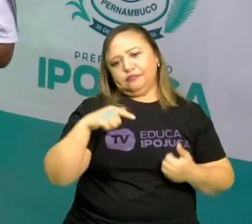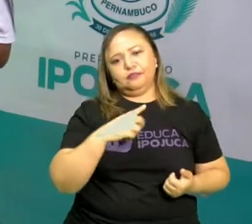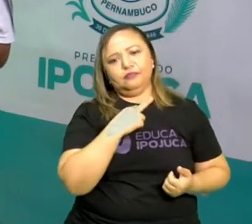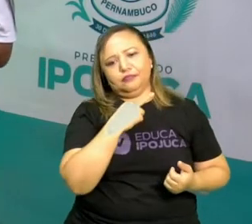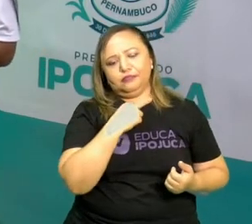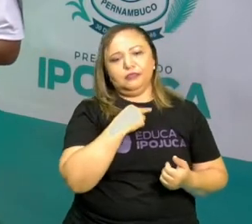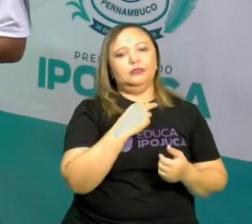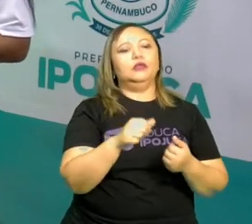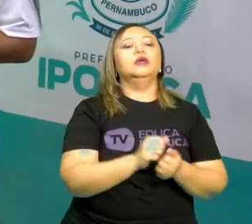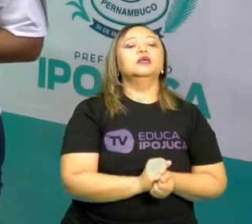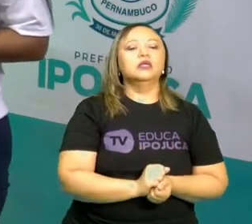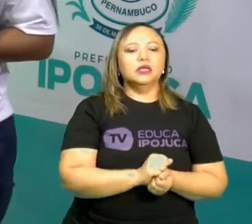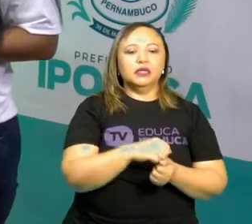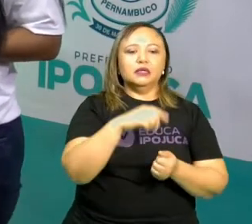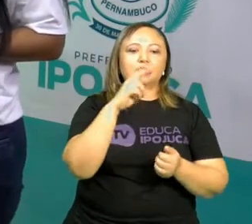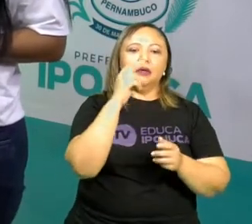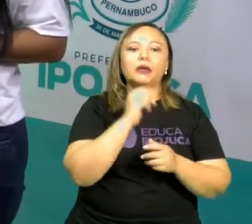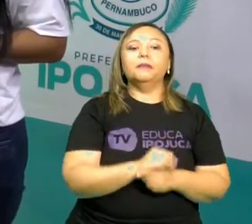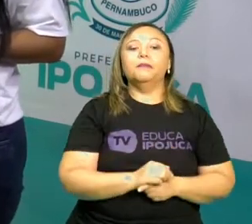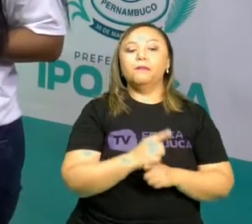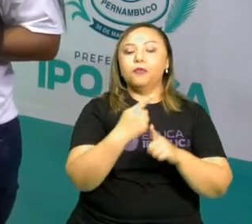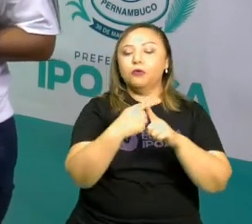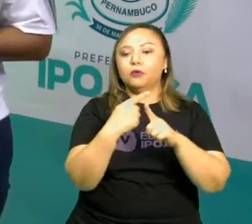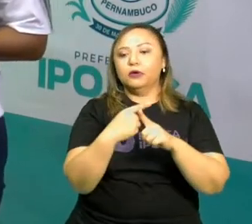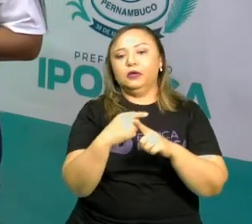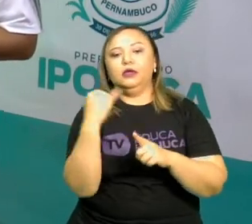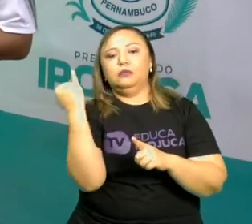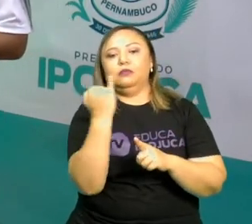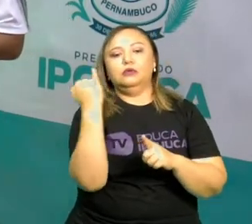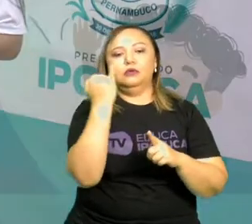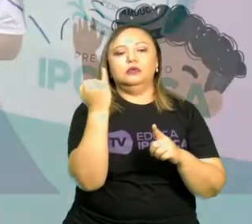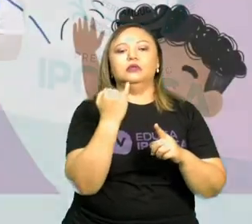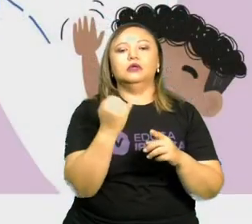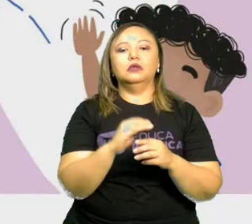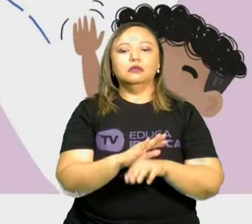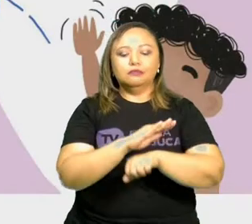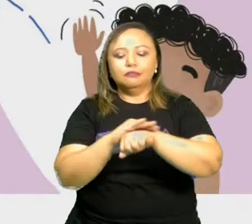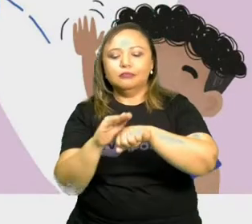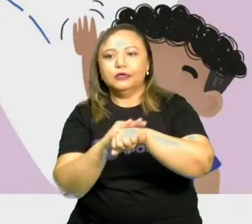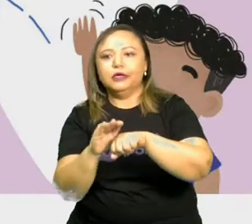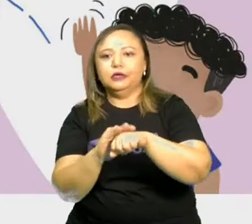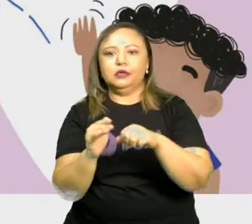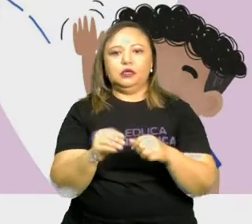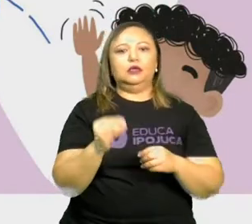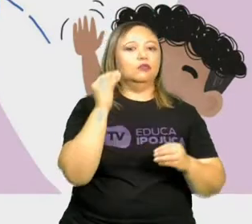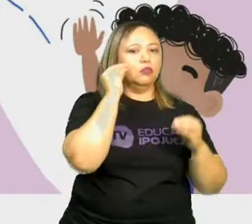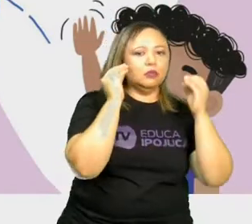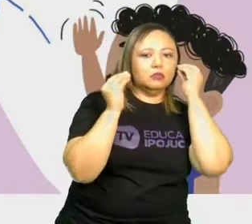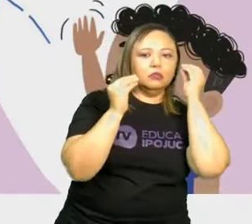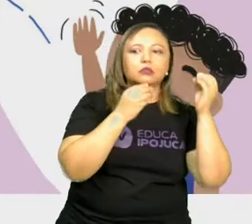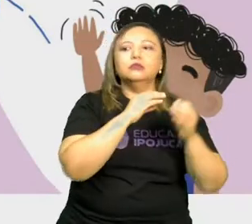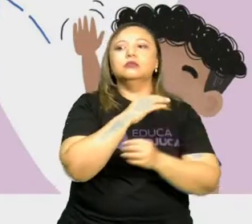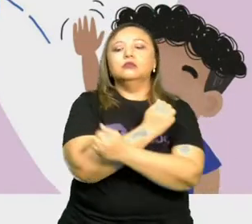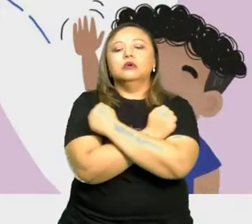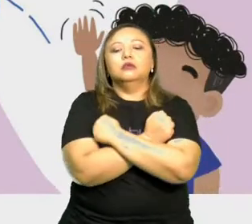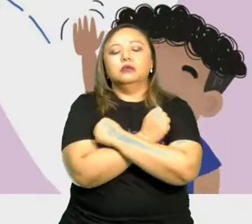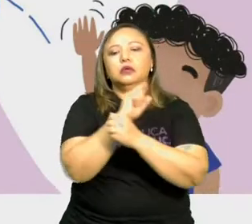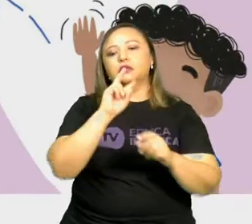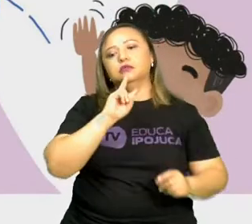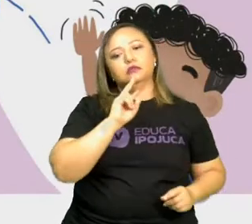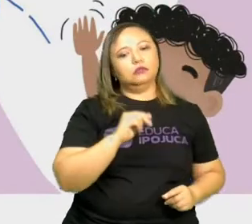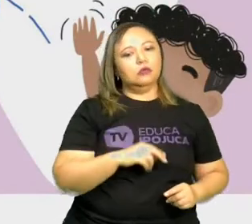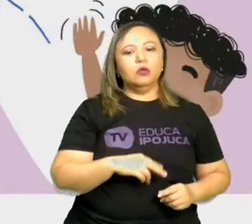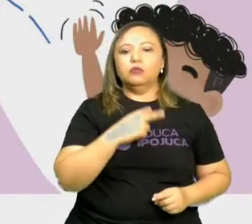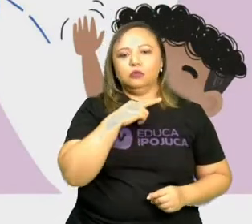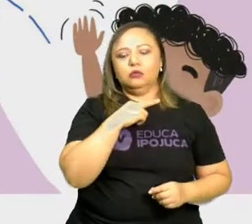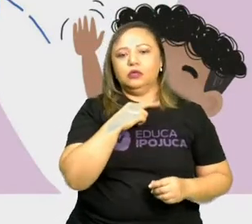professora explicou-nos que era importante mostrarmos carinho sem usar esses gestos. Podem usar o olhar e um